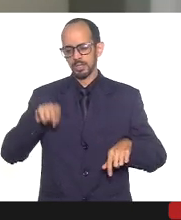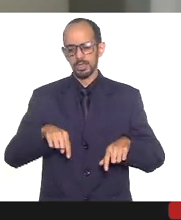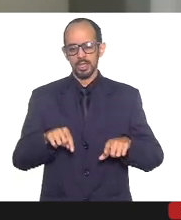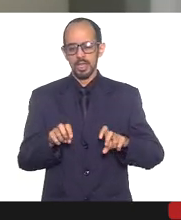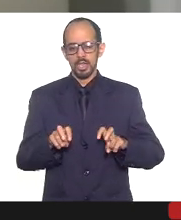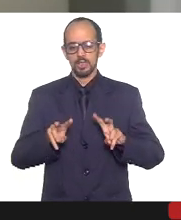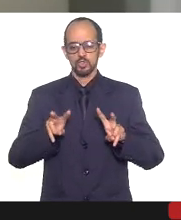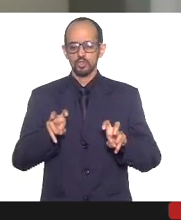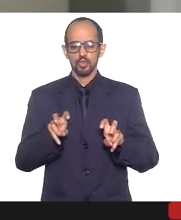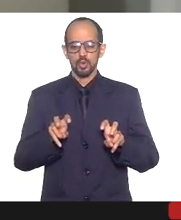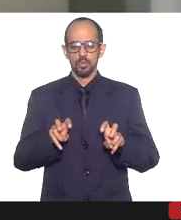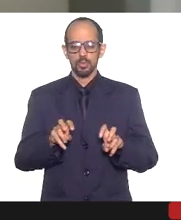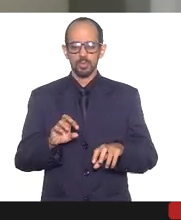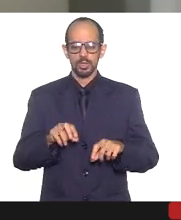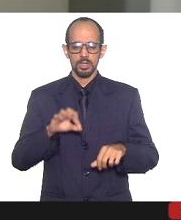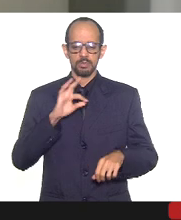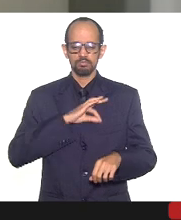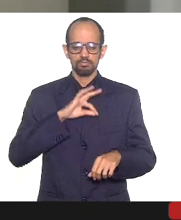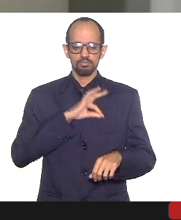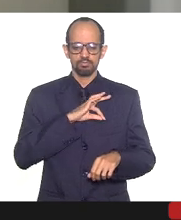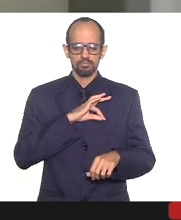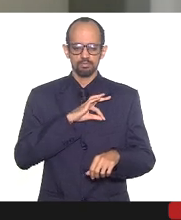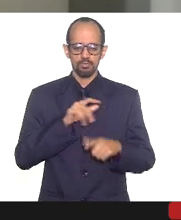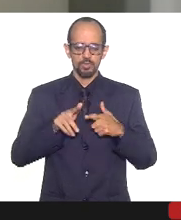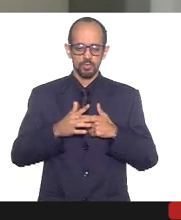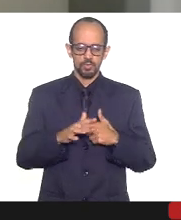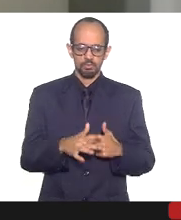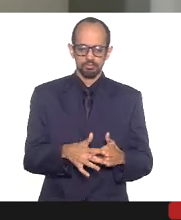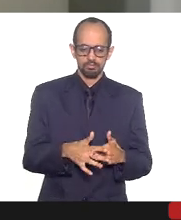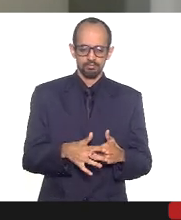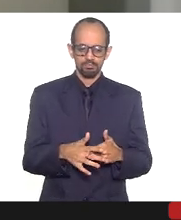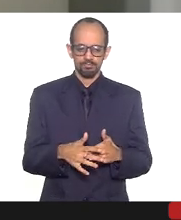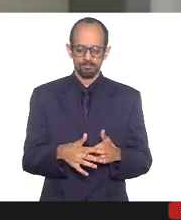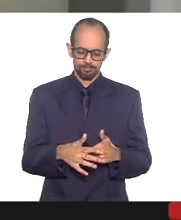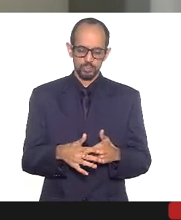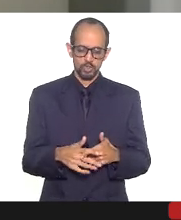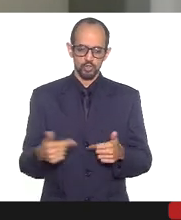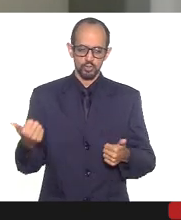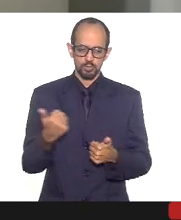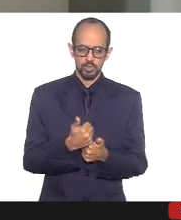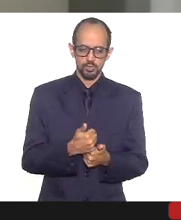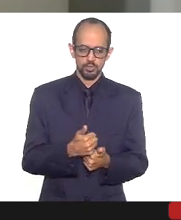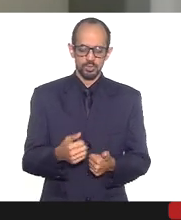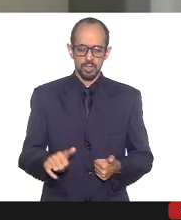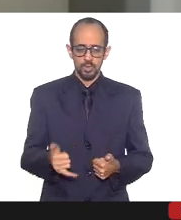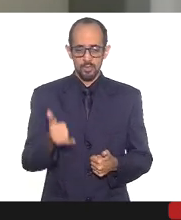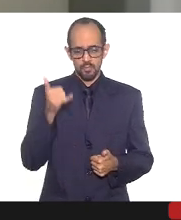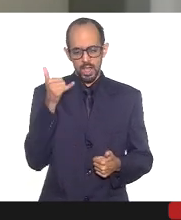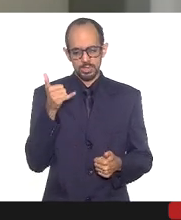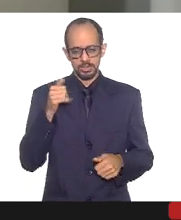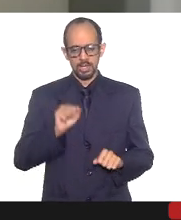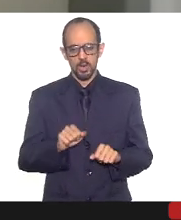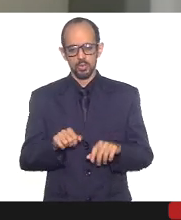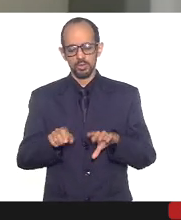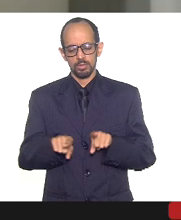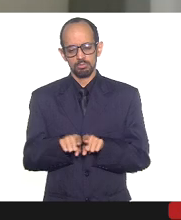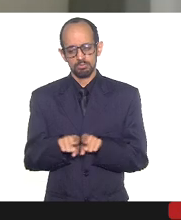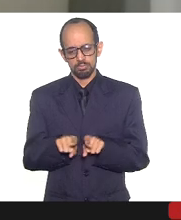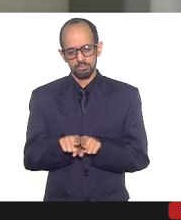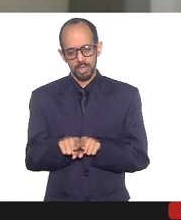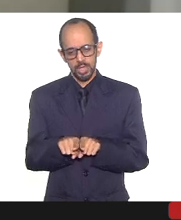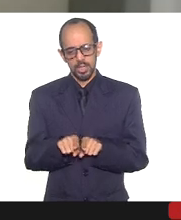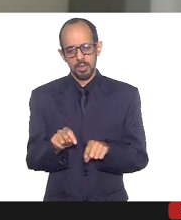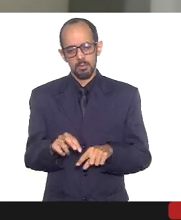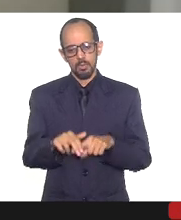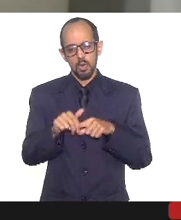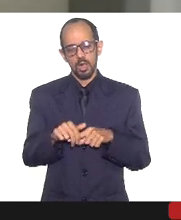aumento, reajuste, recomposição de perdas inflacionárias frente aí às imposições estabelecidas pelo